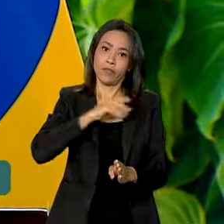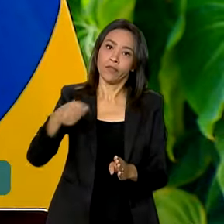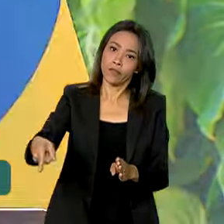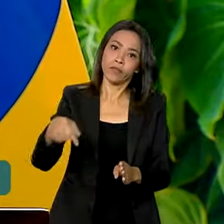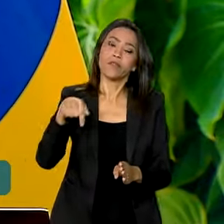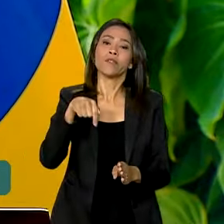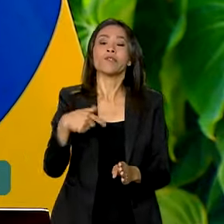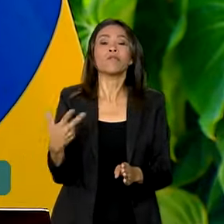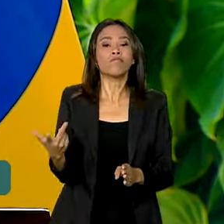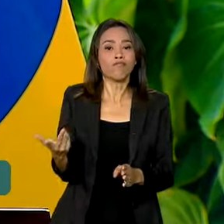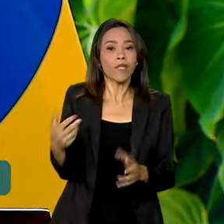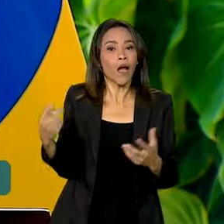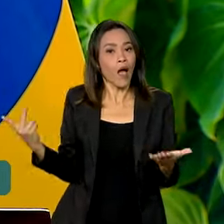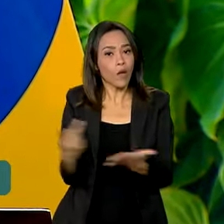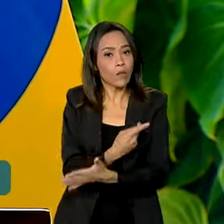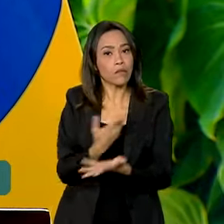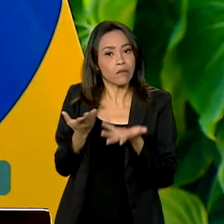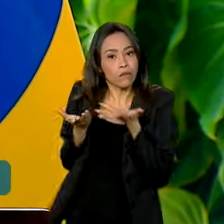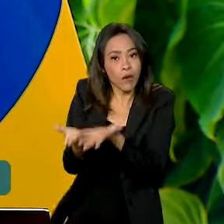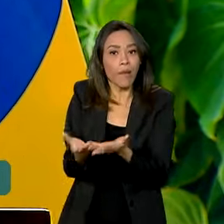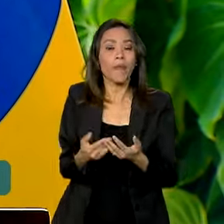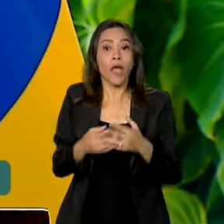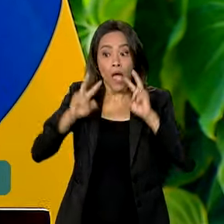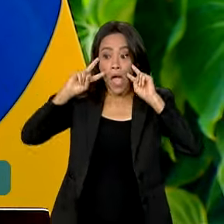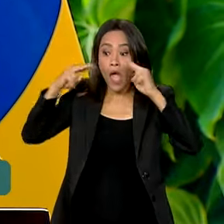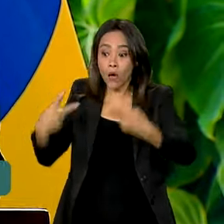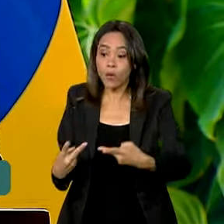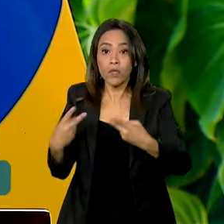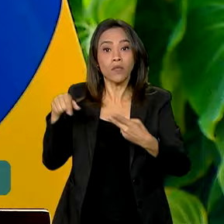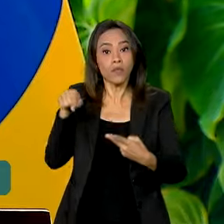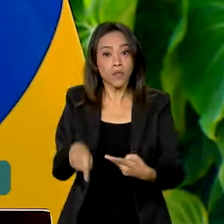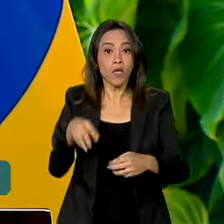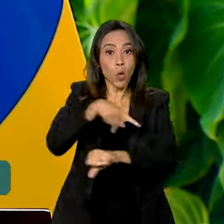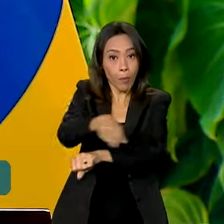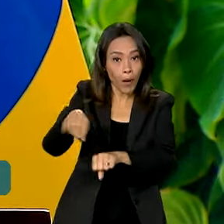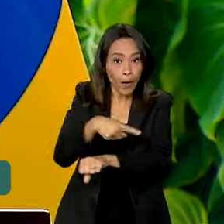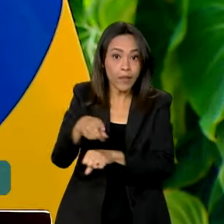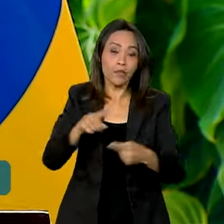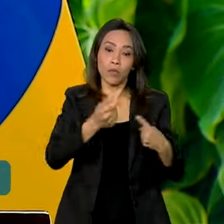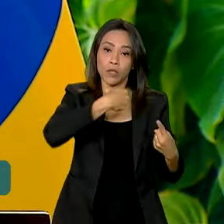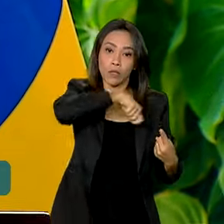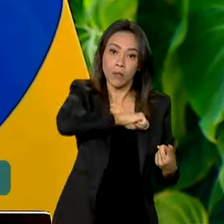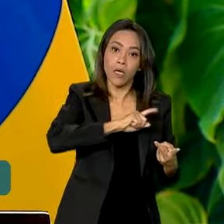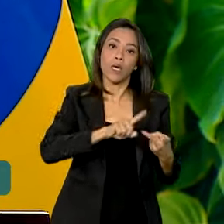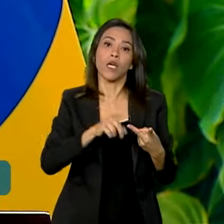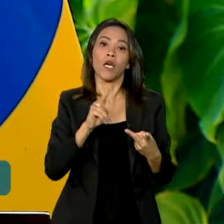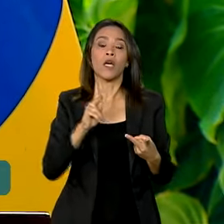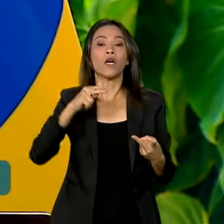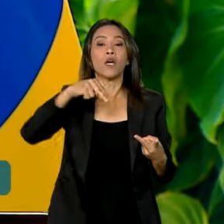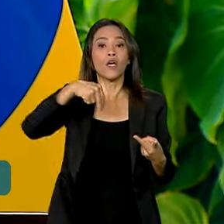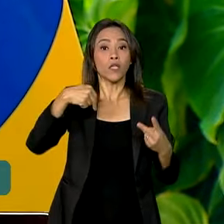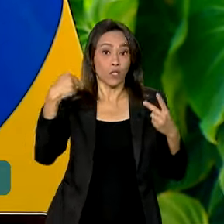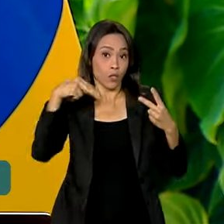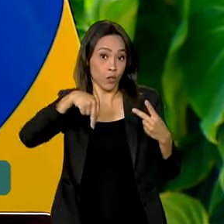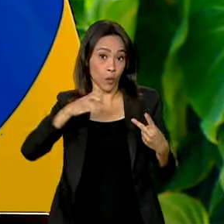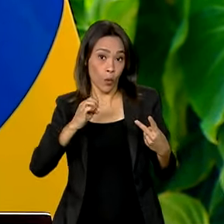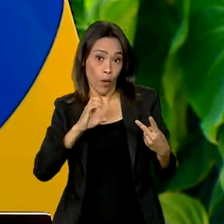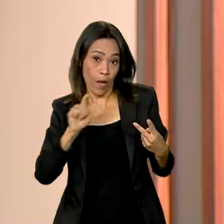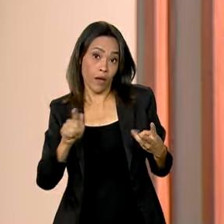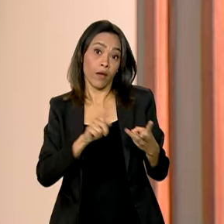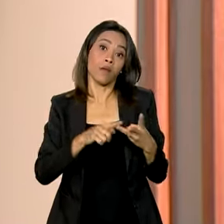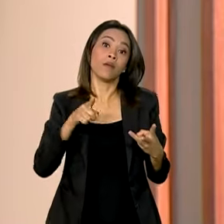segurança. O recente reconhecimento do Estado palestino por Espanha, Noruega e Irlanda é um passo importante nessa